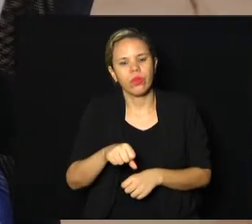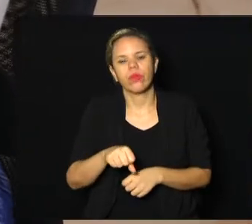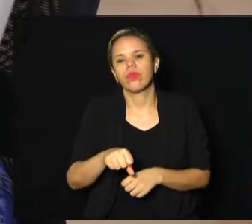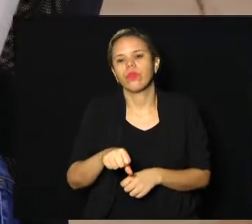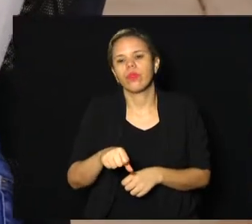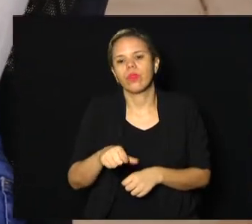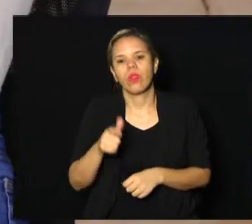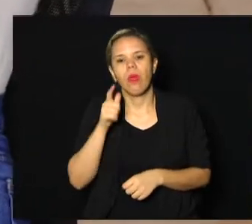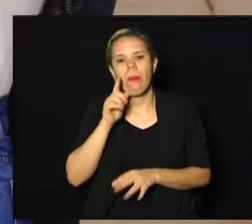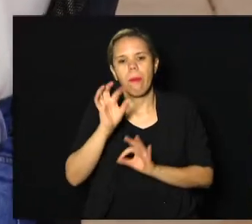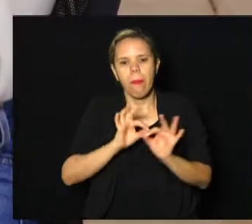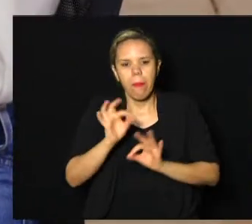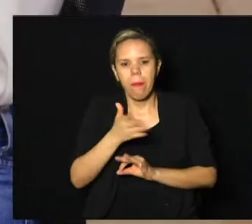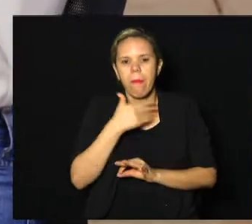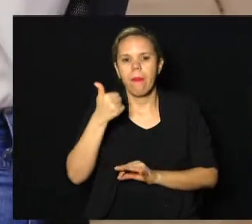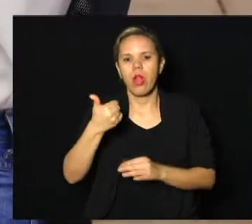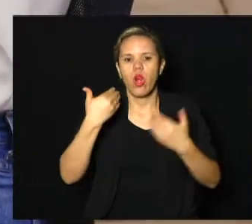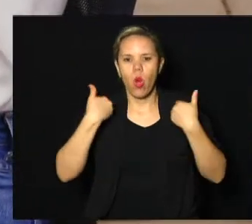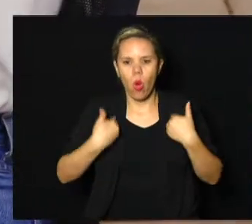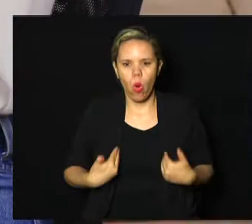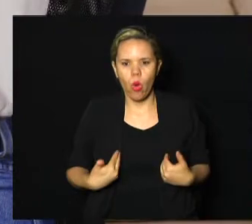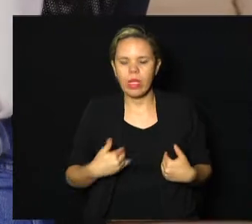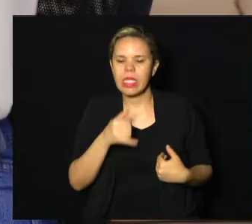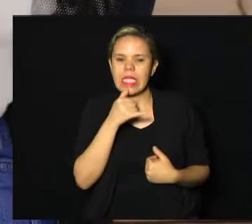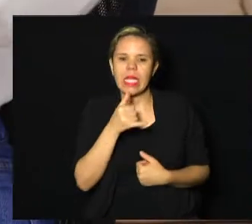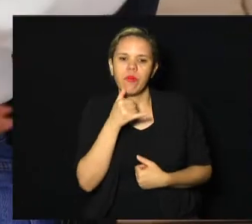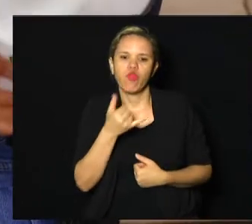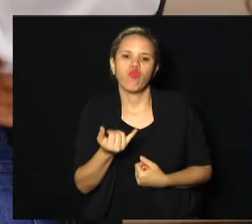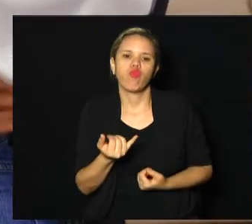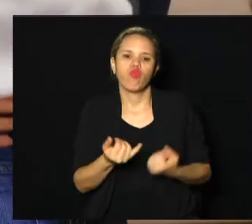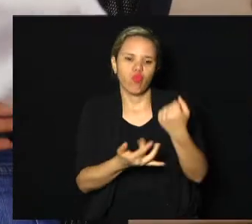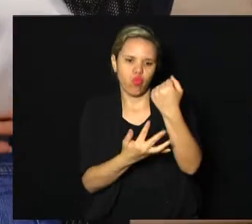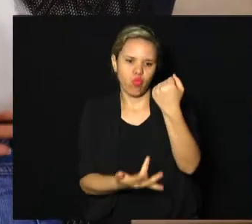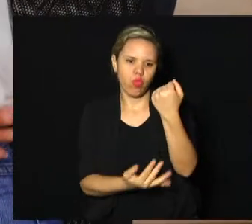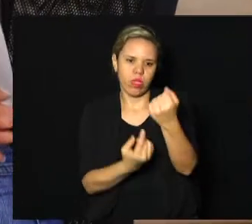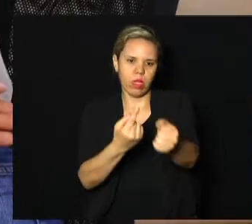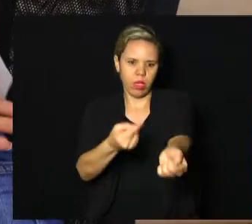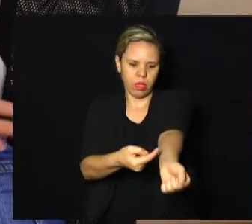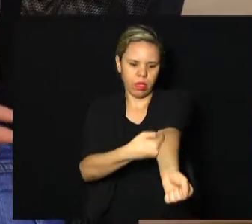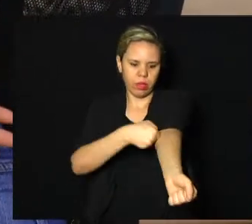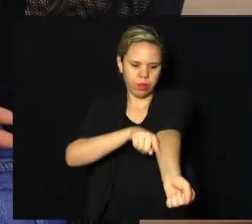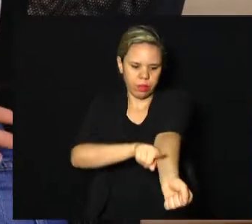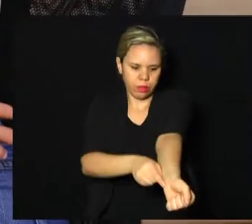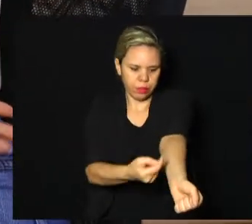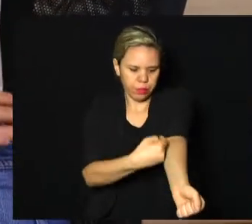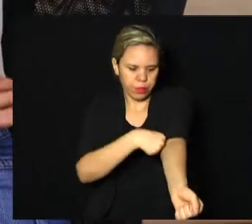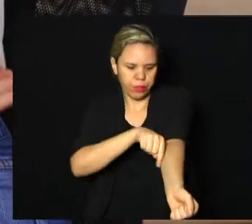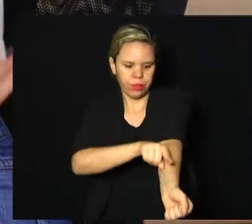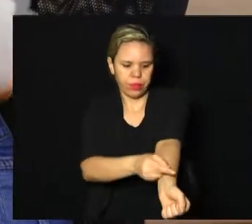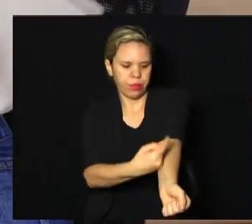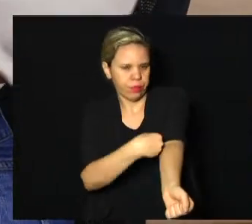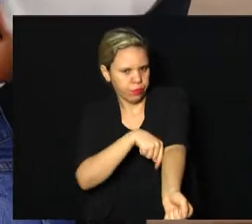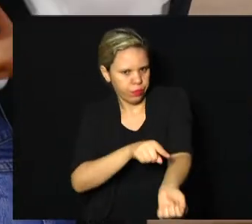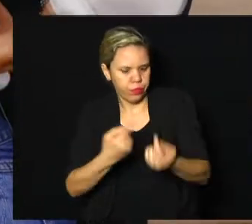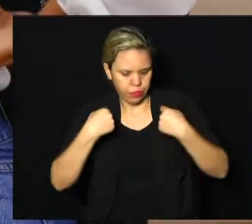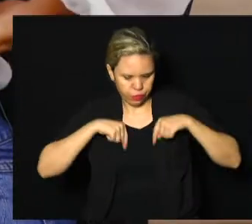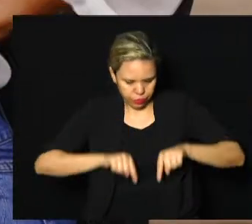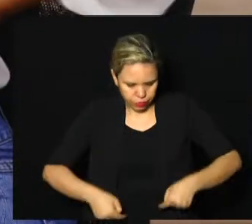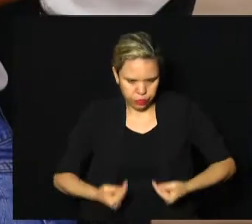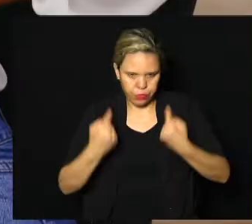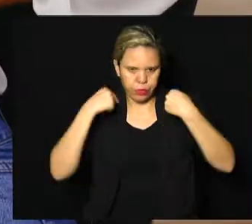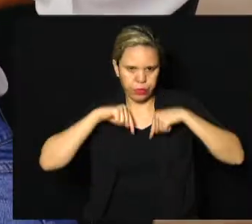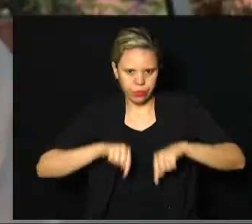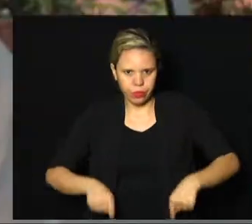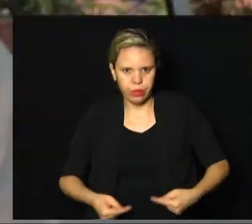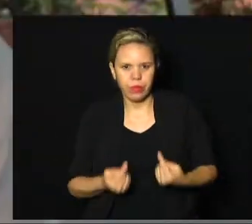essa periferia, levar sangue para essa musculatura e ativar essa musculatura para uso na sua